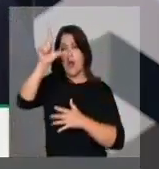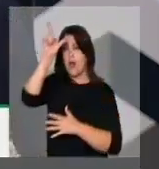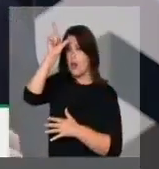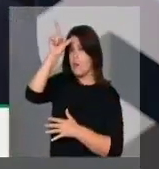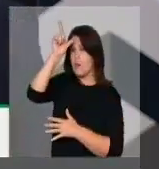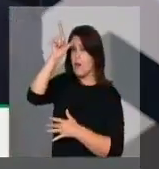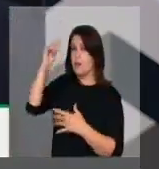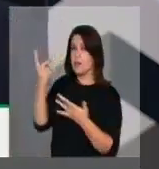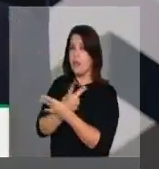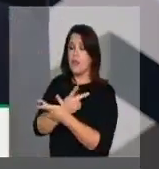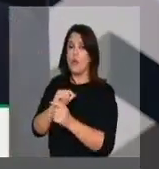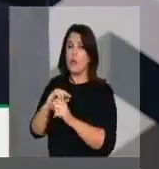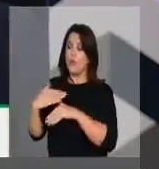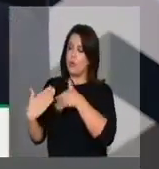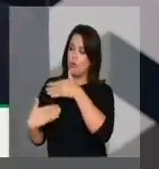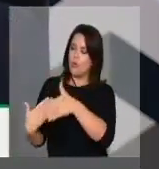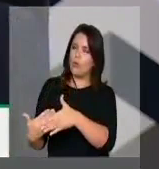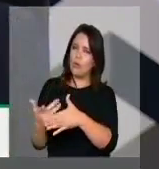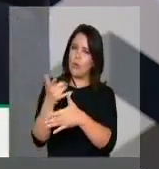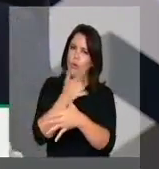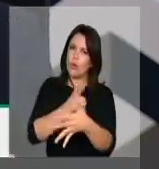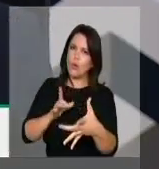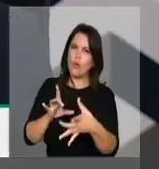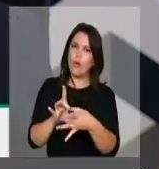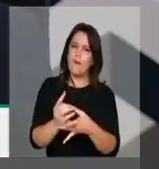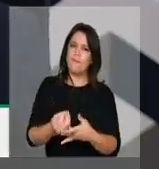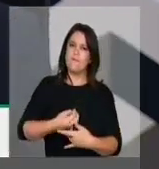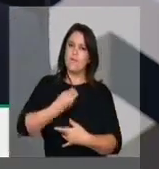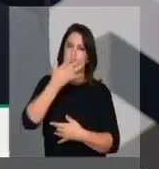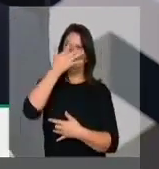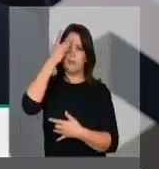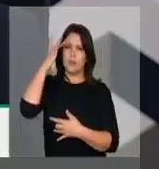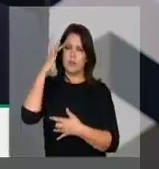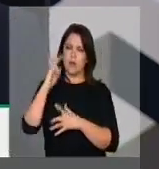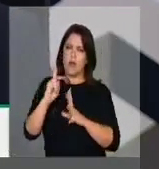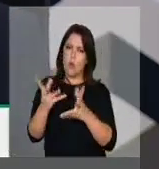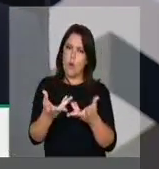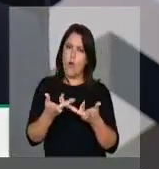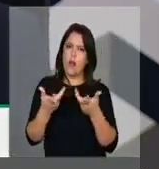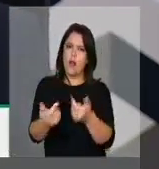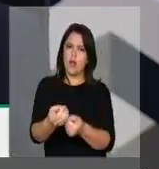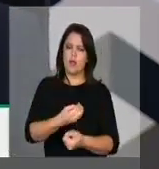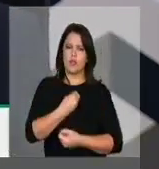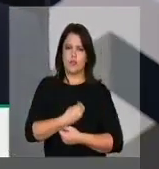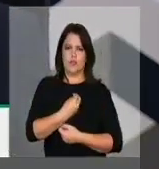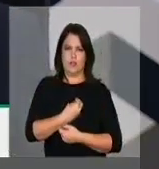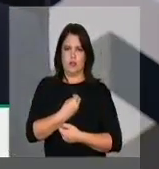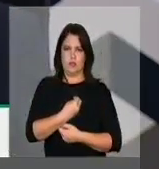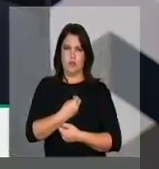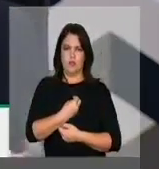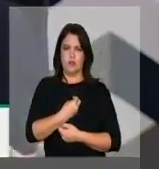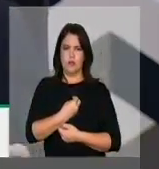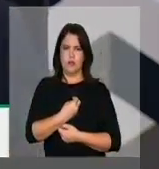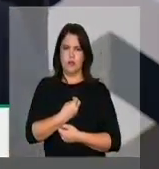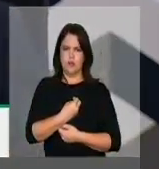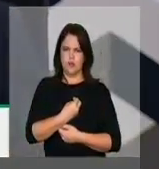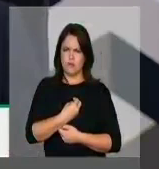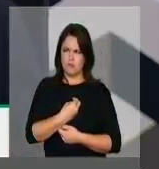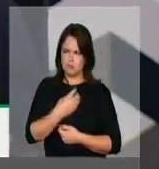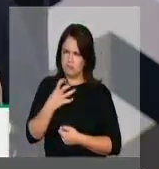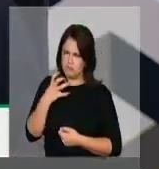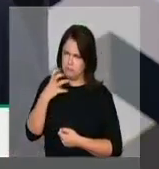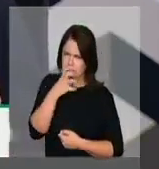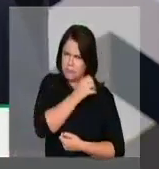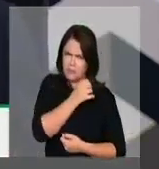nós temos um incremento na vida das pessoas, na qualidade da vida delas. Em